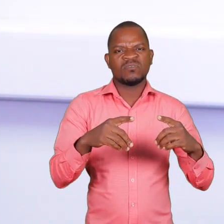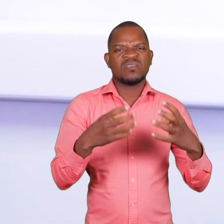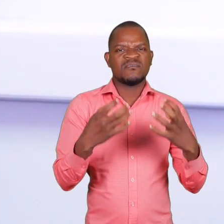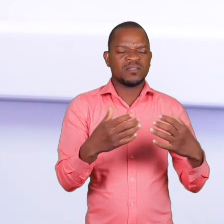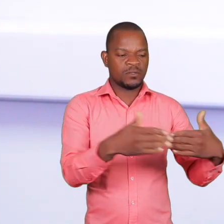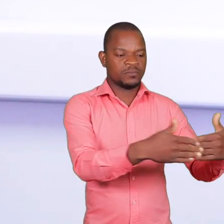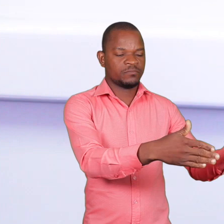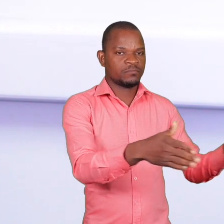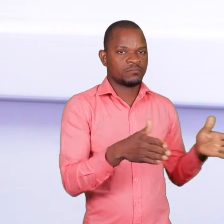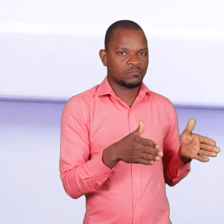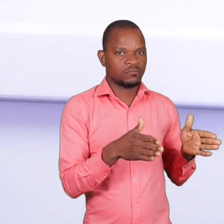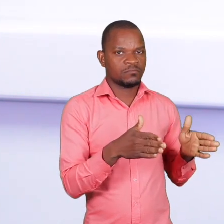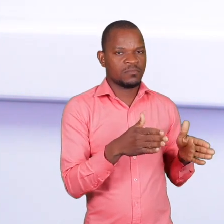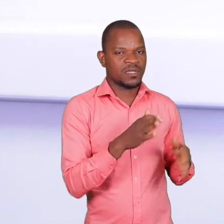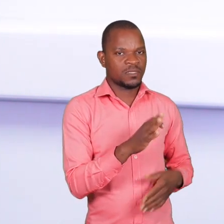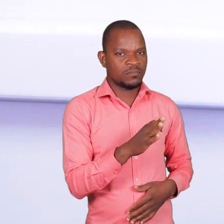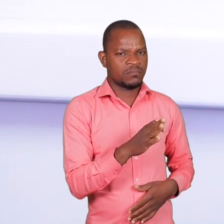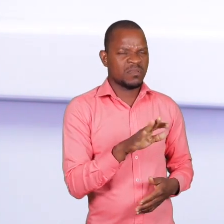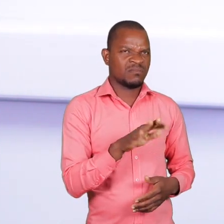22%, mais ou menos como mencionou,